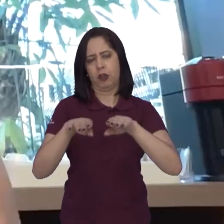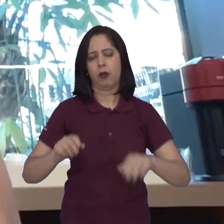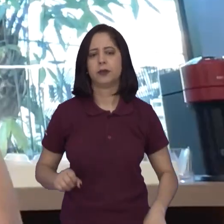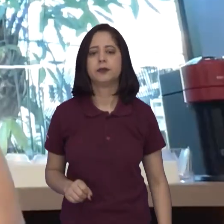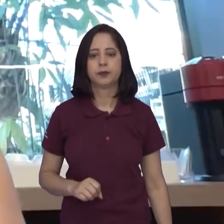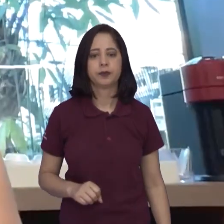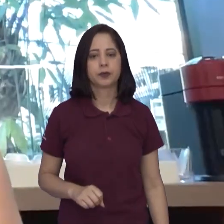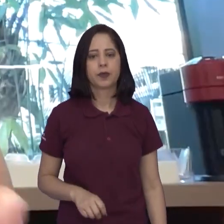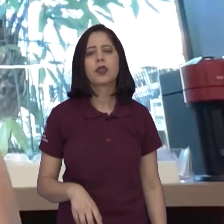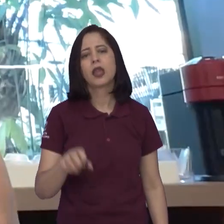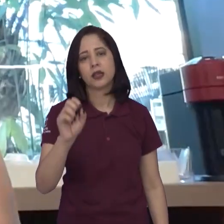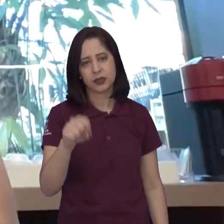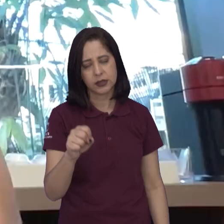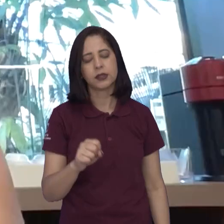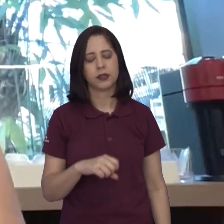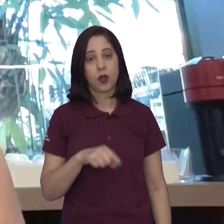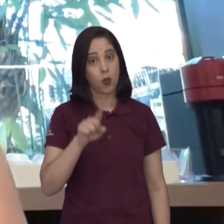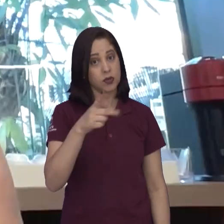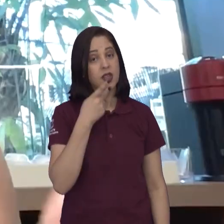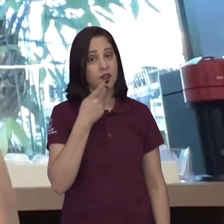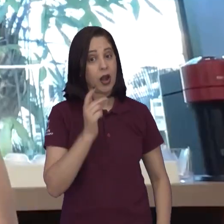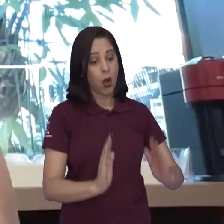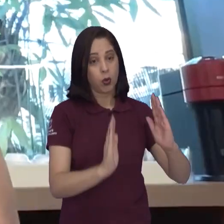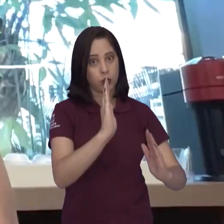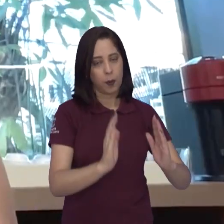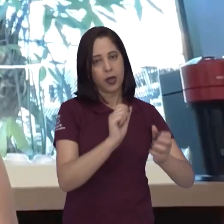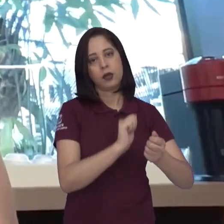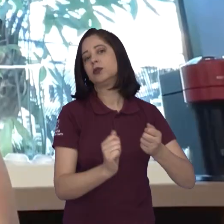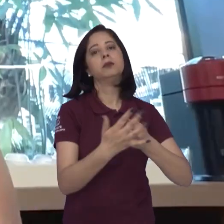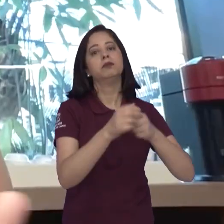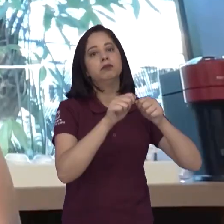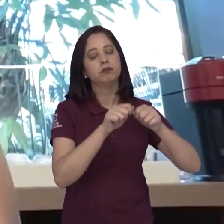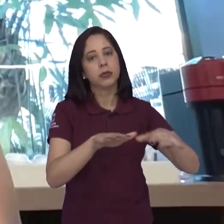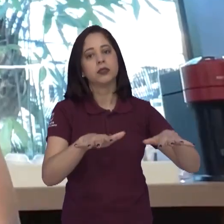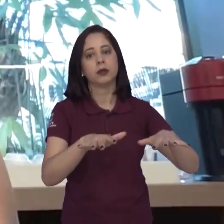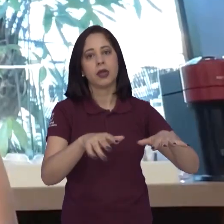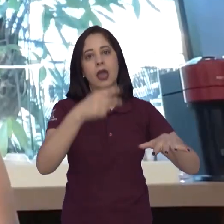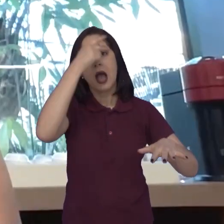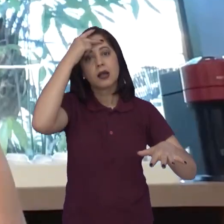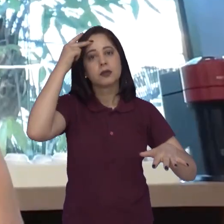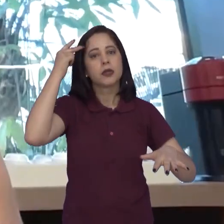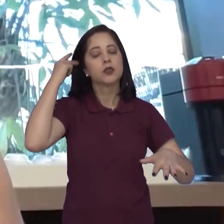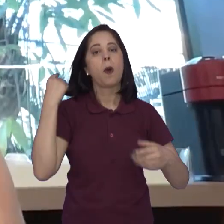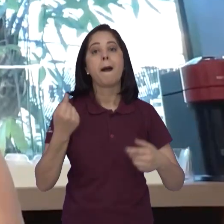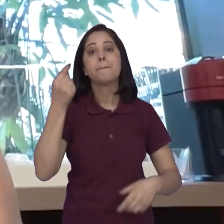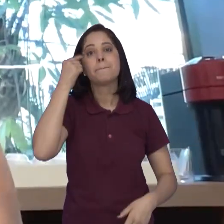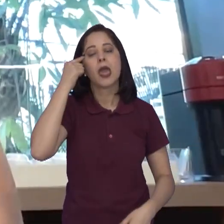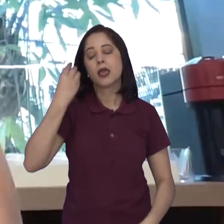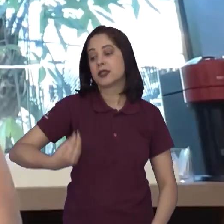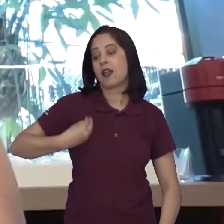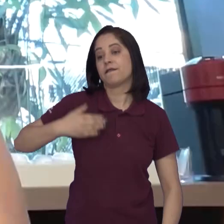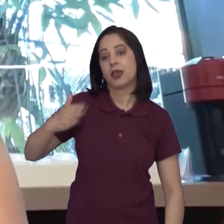fator que você comentou pós-pandemia, né? Que existe uma urgência das pessoas, né, em ter uma qualidade de vida. Então, elas